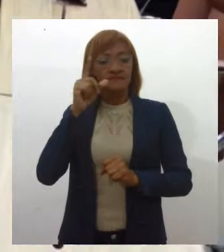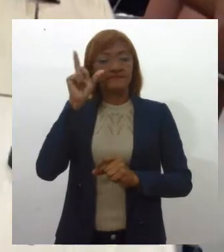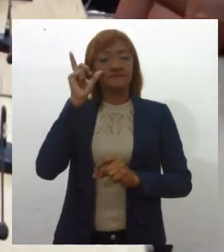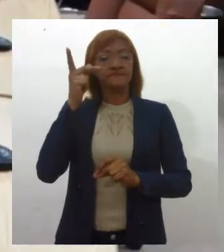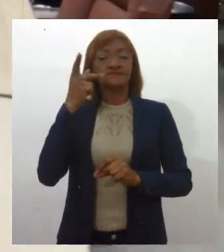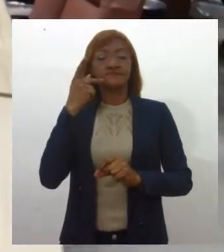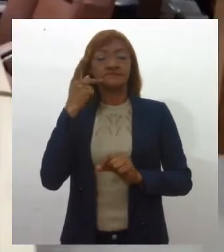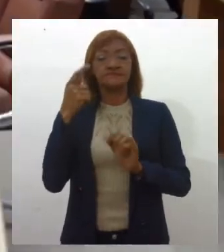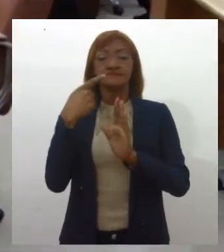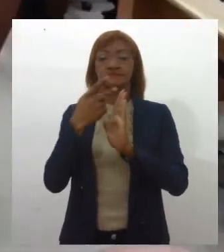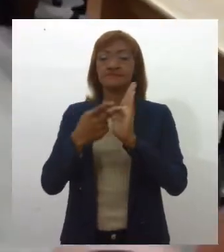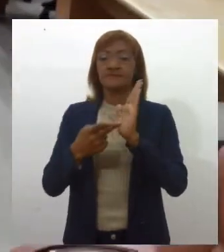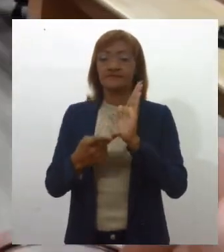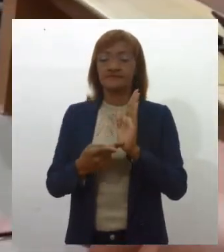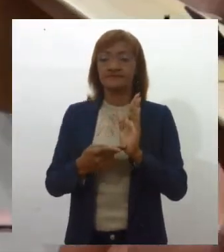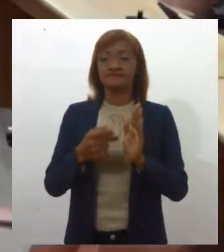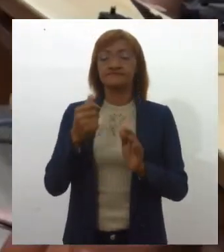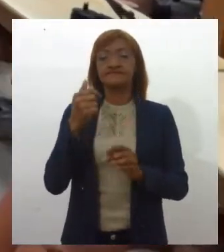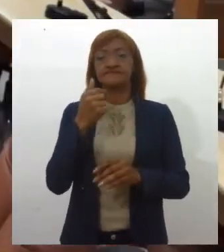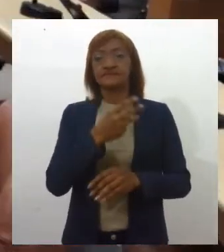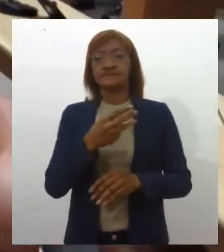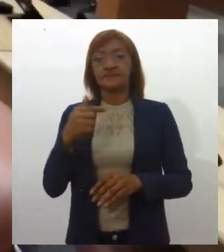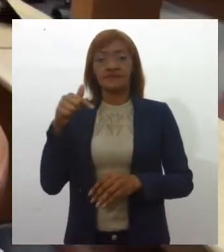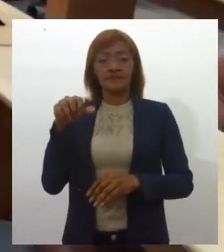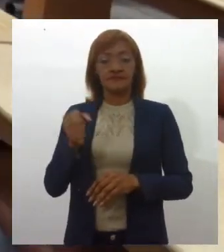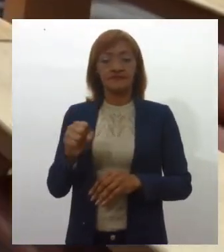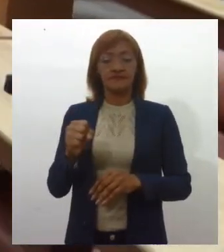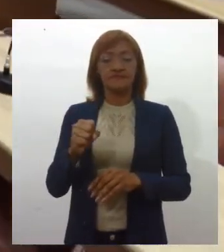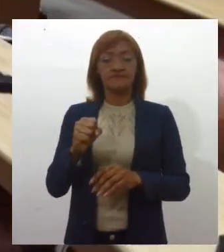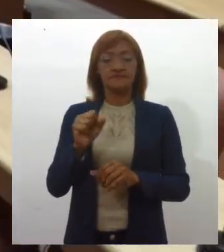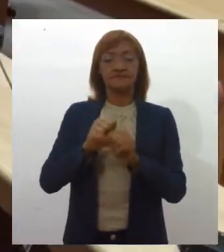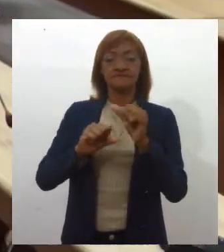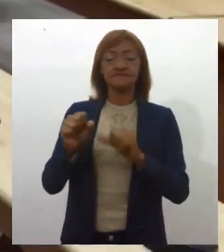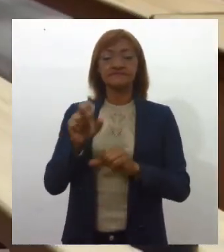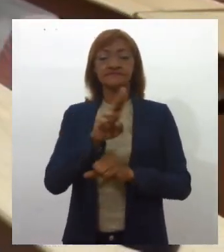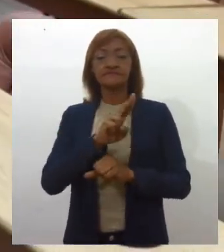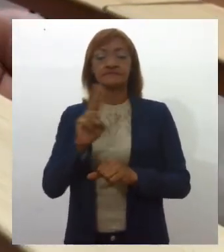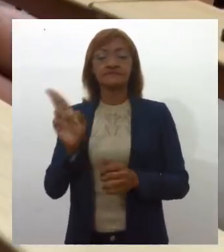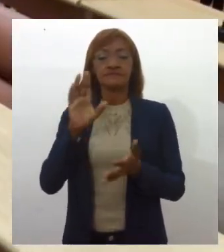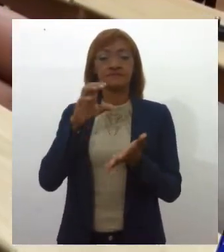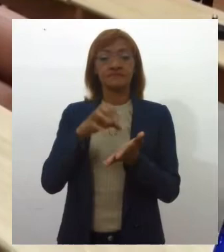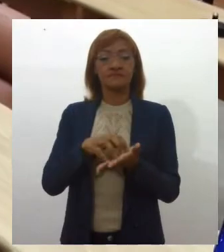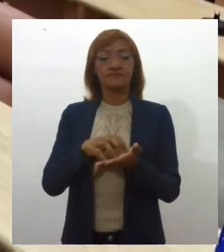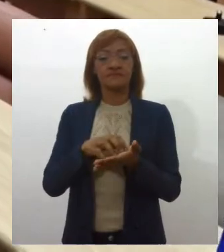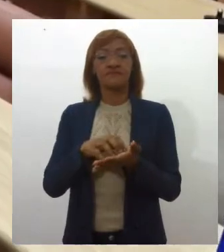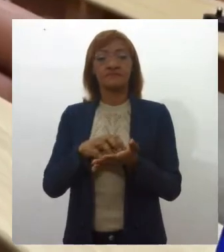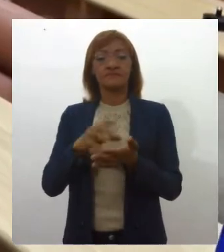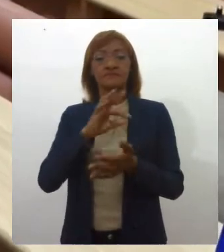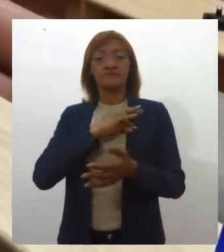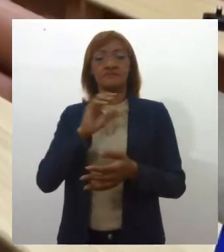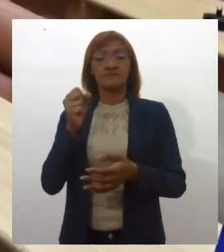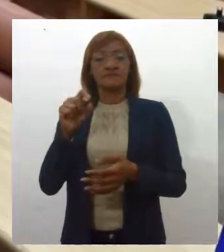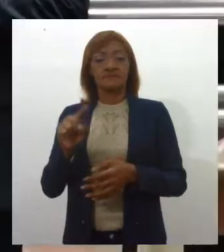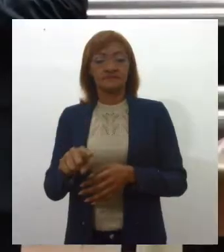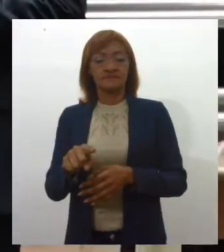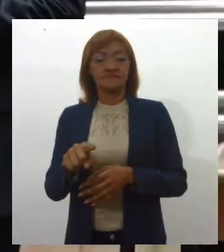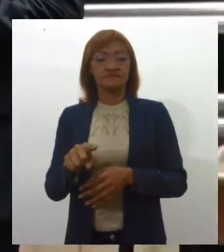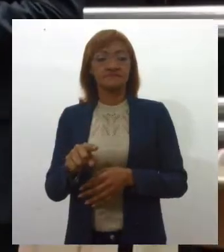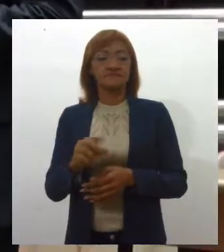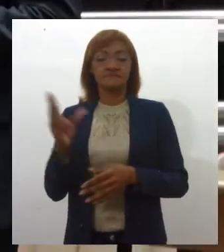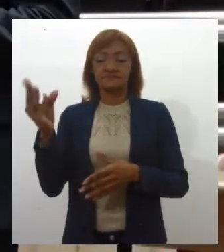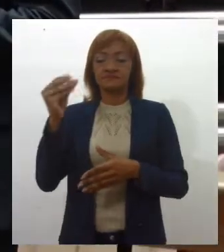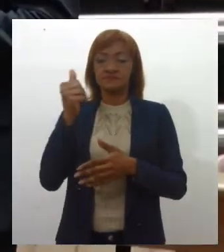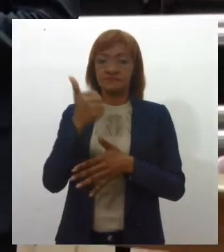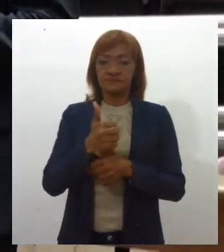o projeto 278 prevê a alteração do nome da Academia de Polícia Civil de Sergipe, incluindo o nome do delegado.